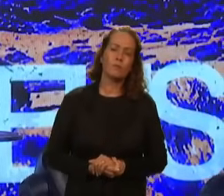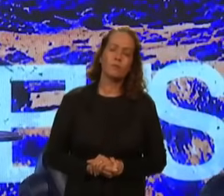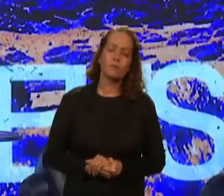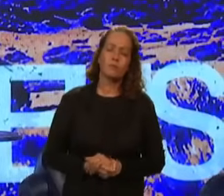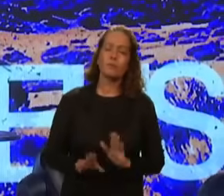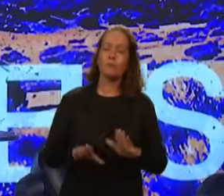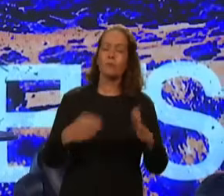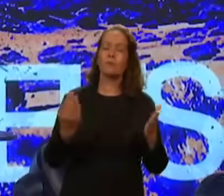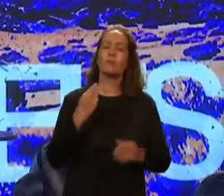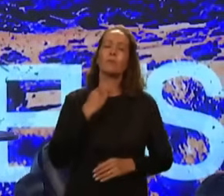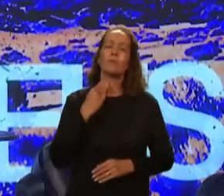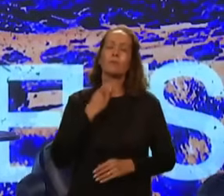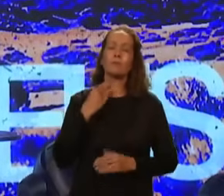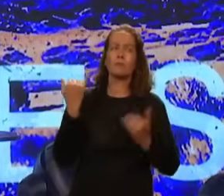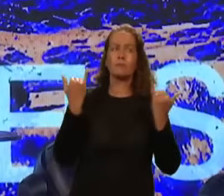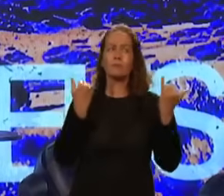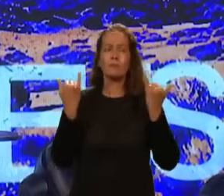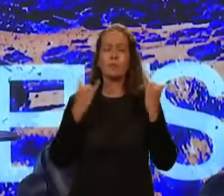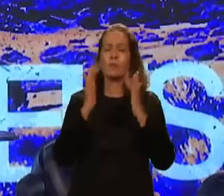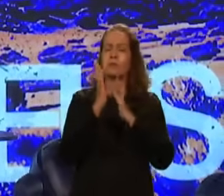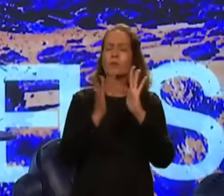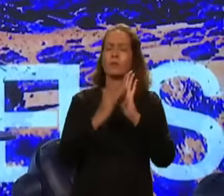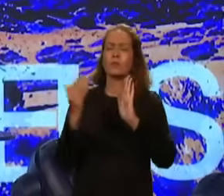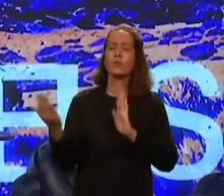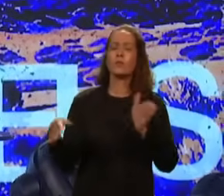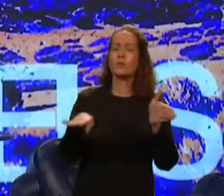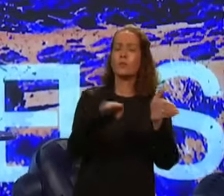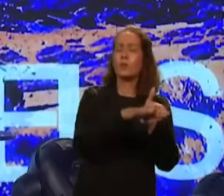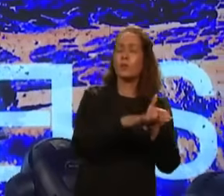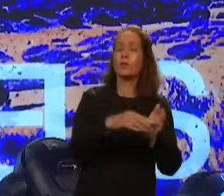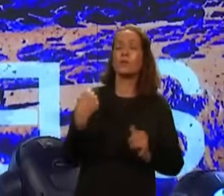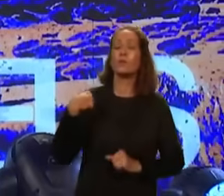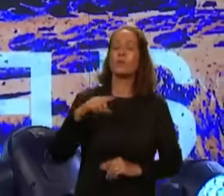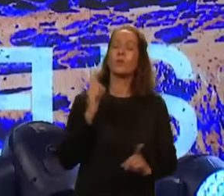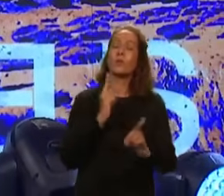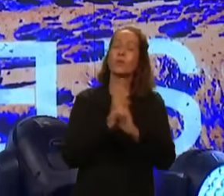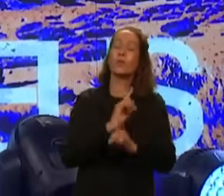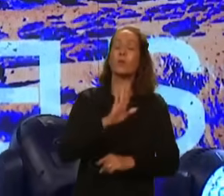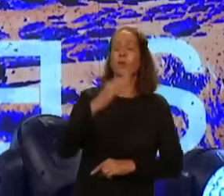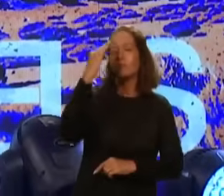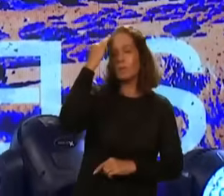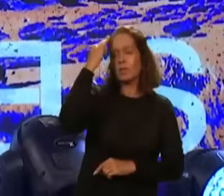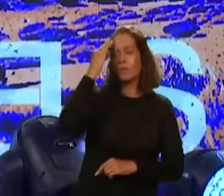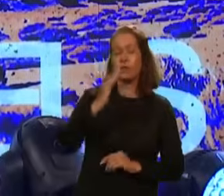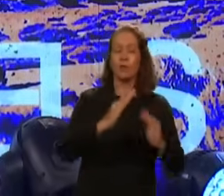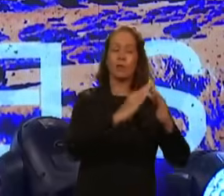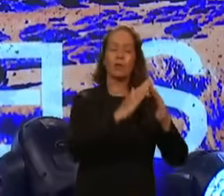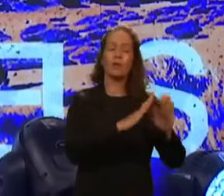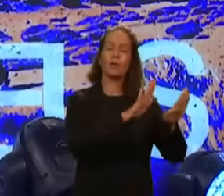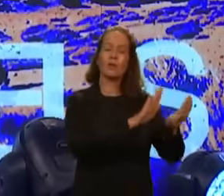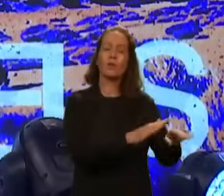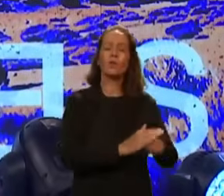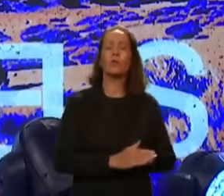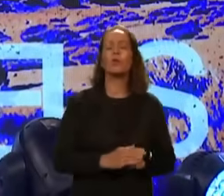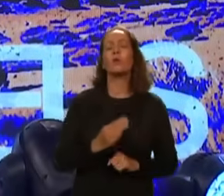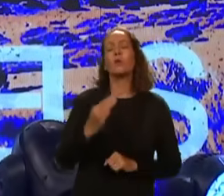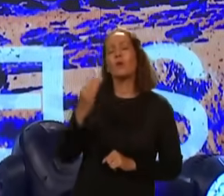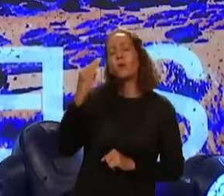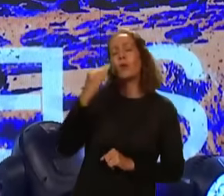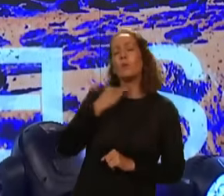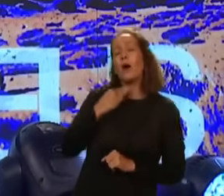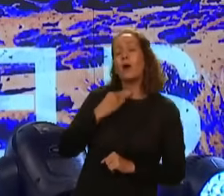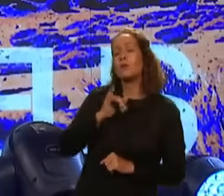quando Marta ouviu que Jesus estava chegando, foi encontrá-lo, mas Maria ficou em casa. Disse Marta a Jesus: Senhor,